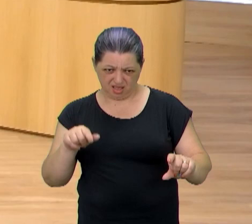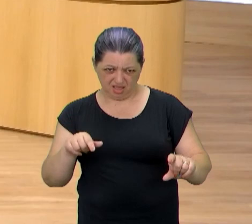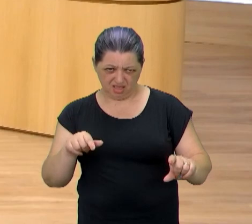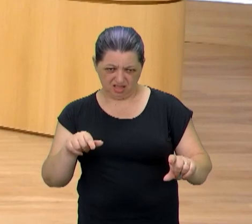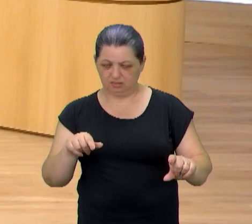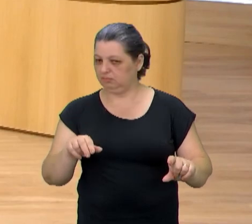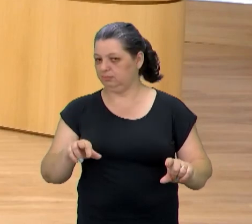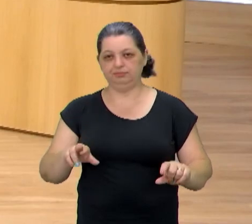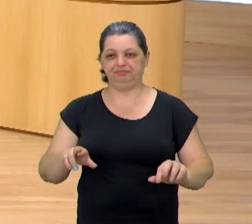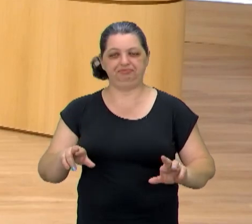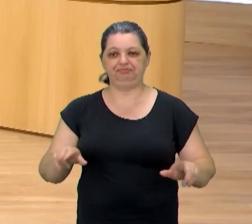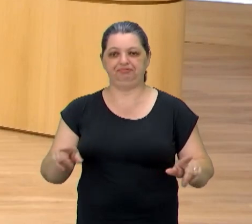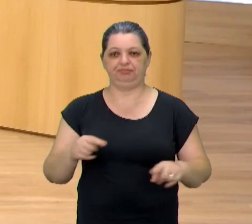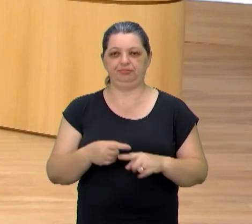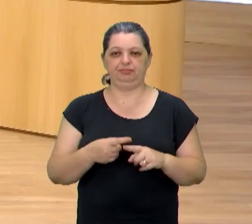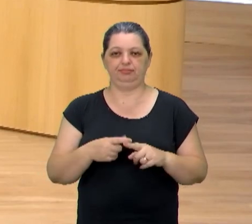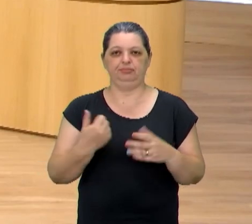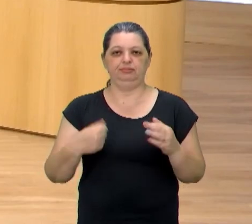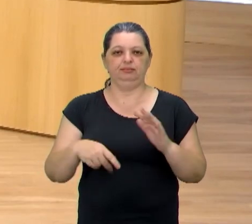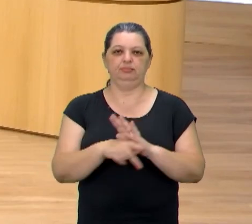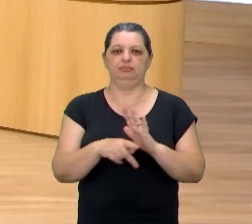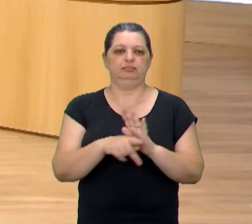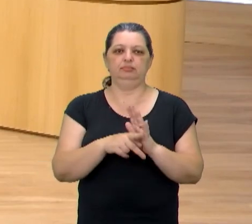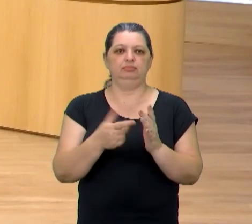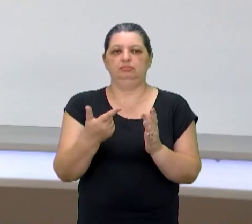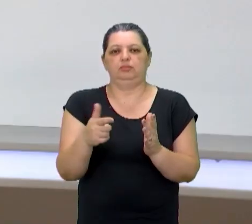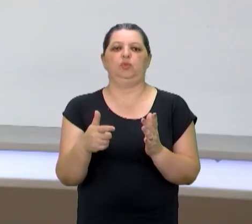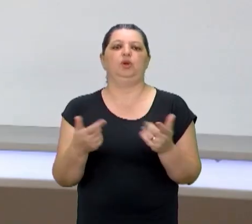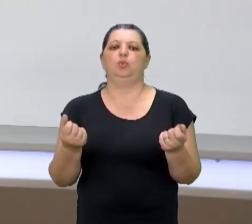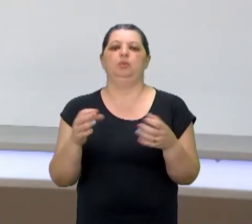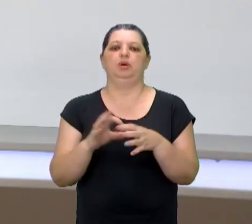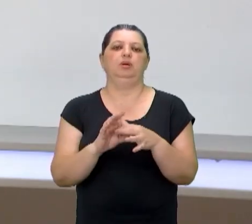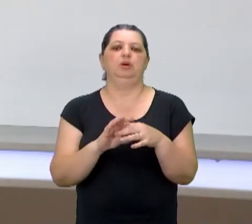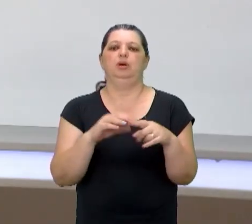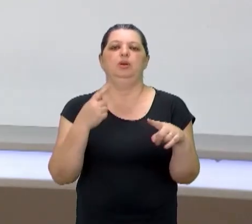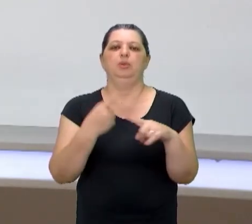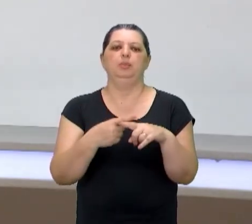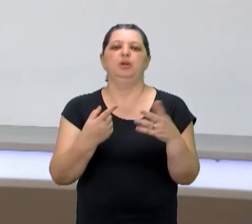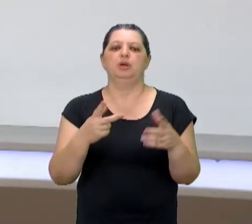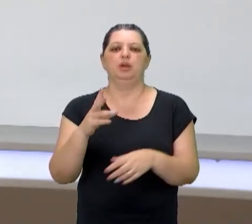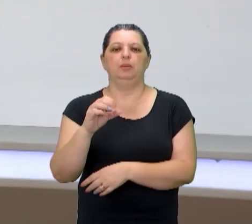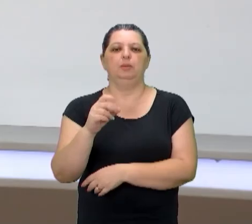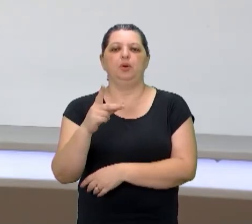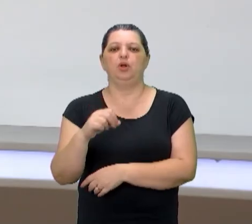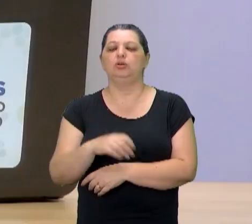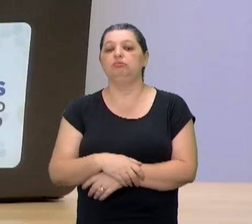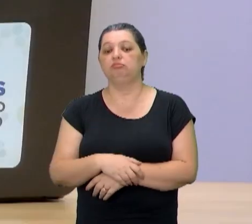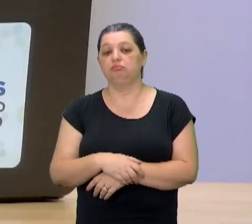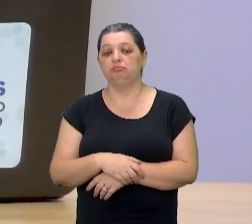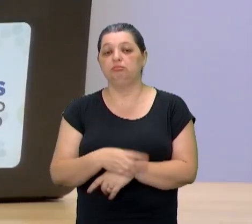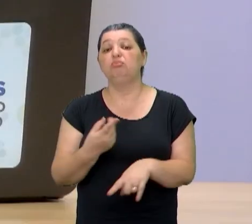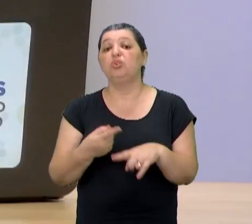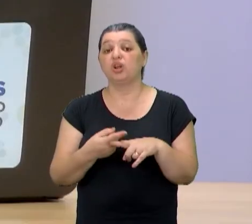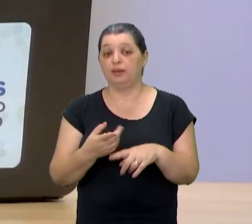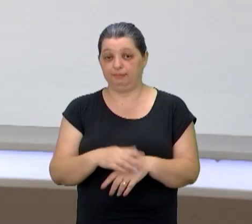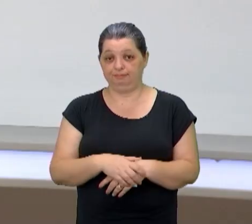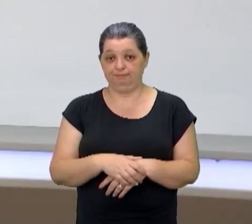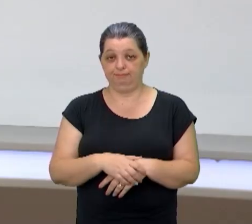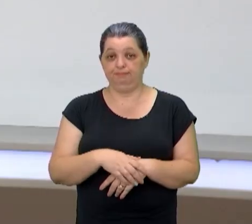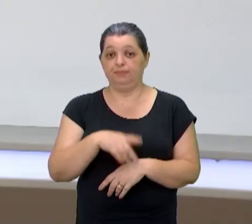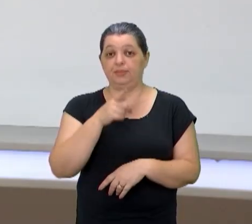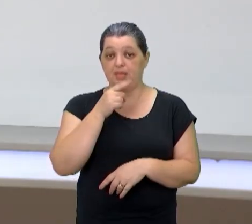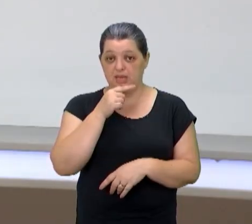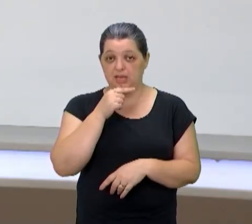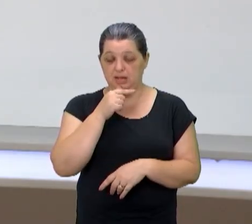Não, para ela ser polar, ela precisa formar polo. Se ela não formou polo... Por que ela não formou polo ali? A água, ela